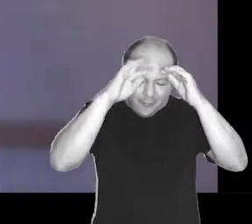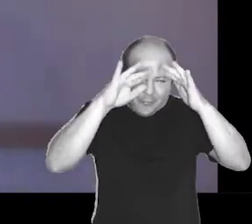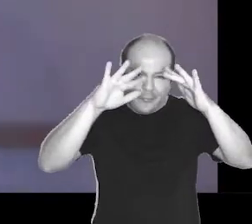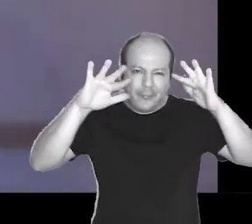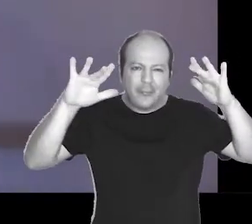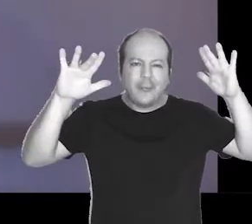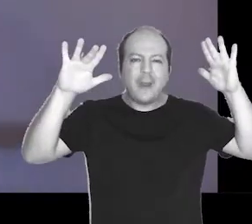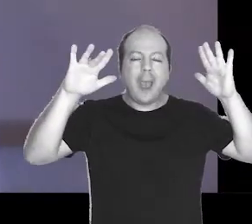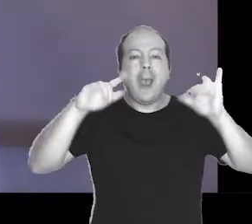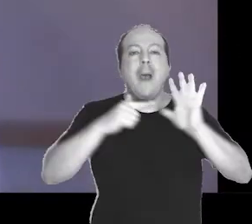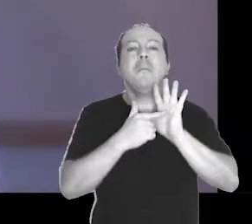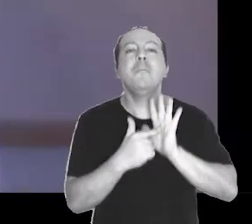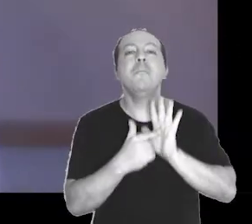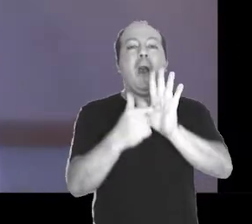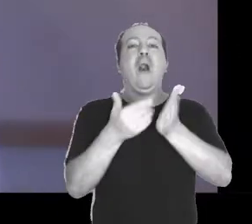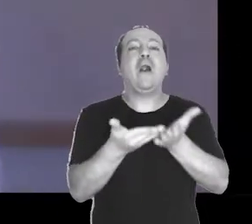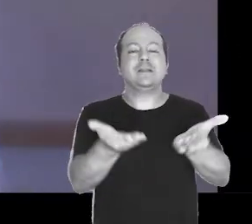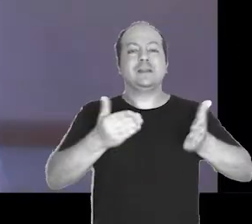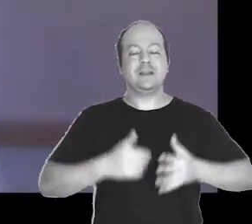fantasia.